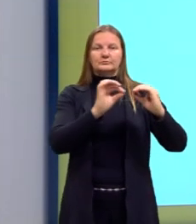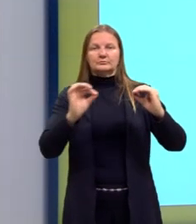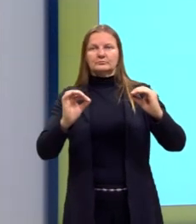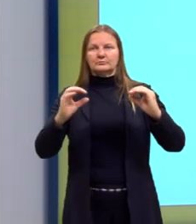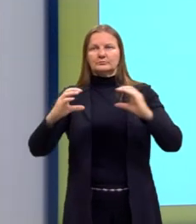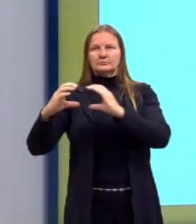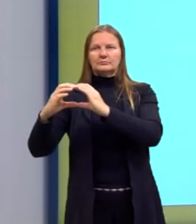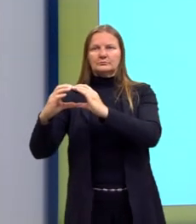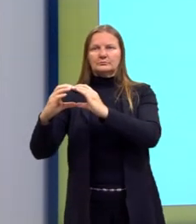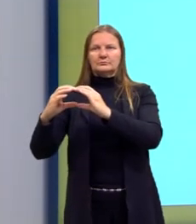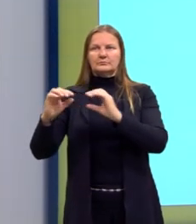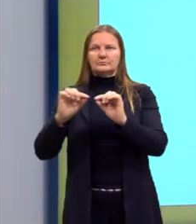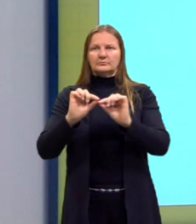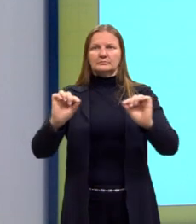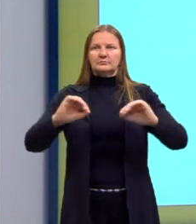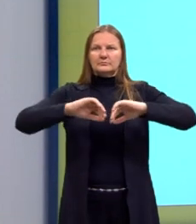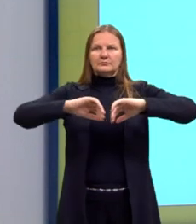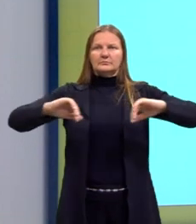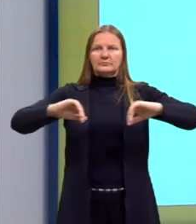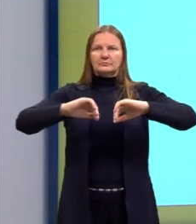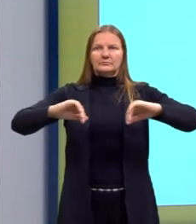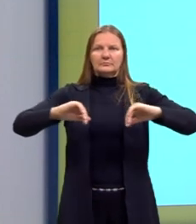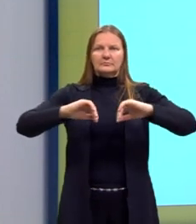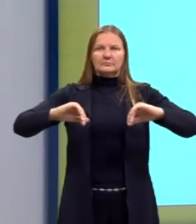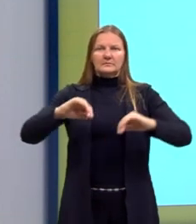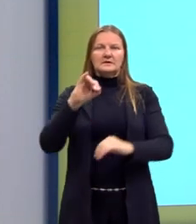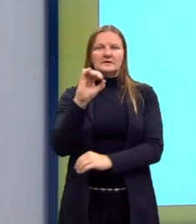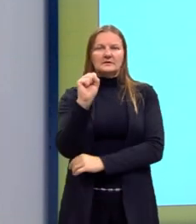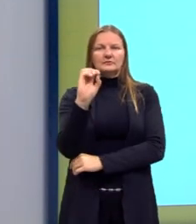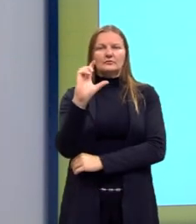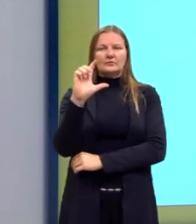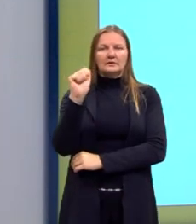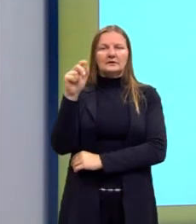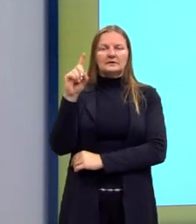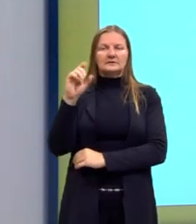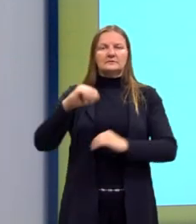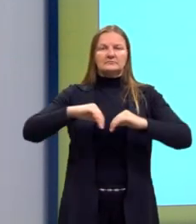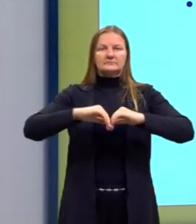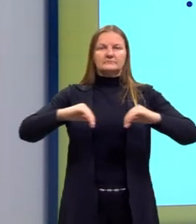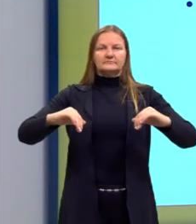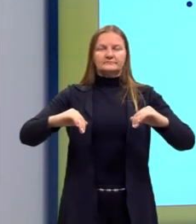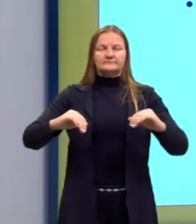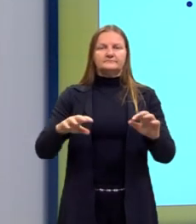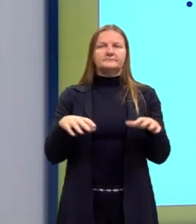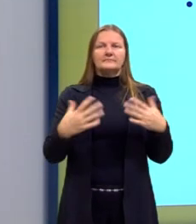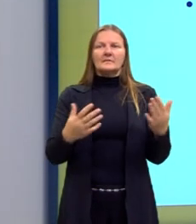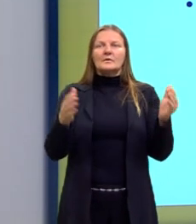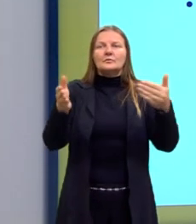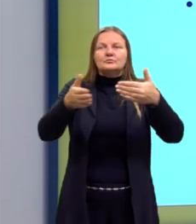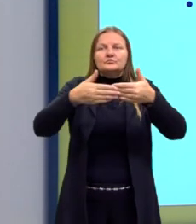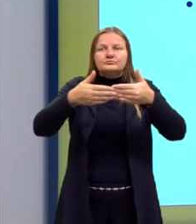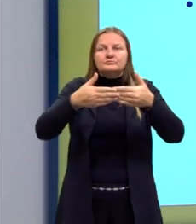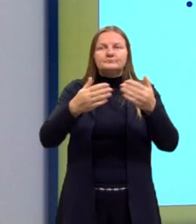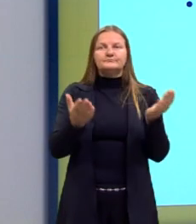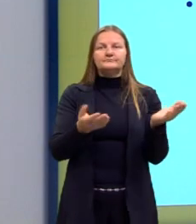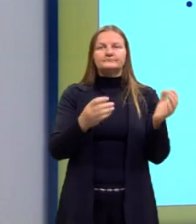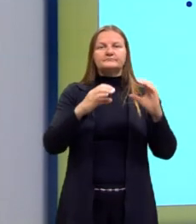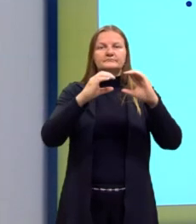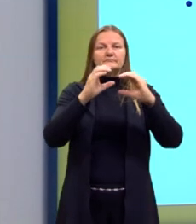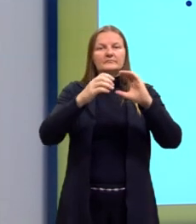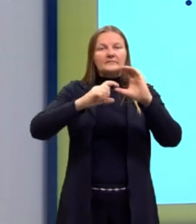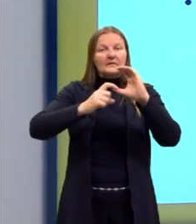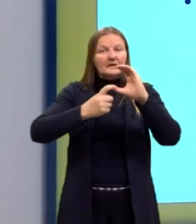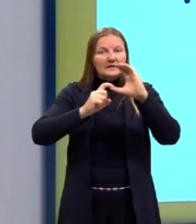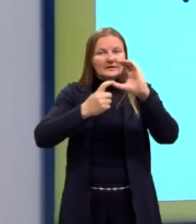algum um átomo que separa que isola estes dois Anéis aromáticos um bom fechamento de cadeira isso tem